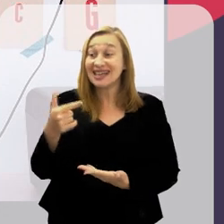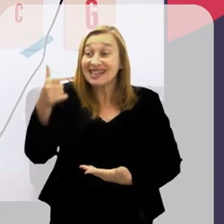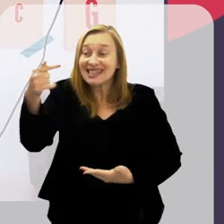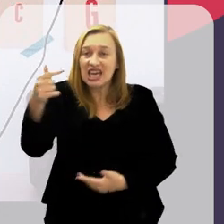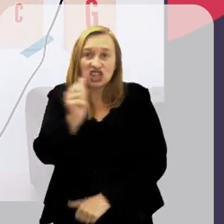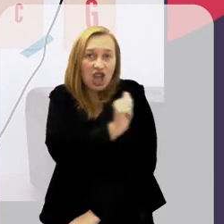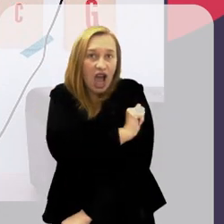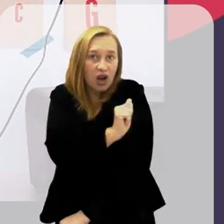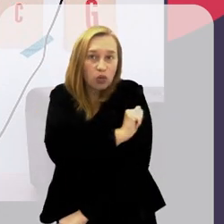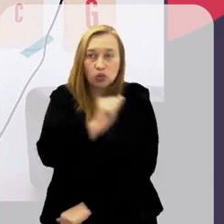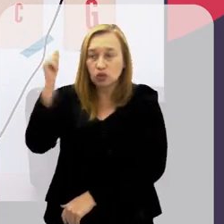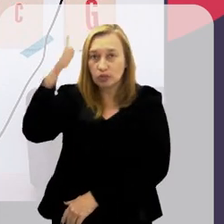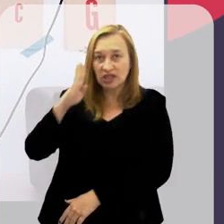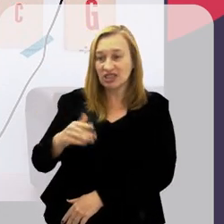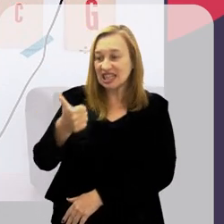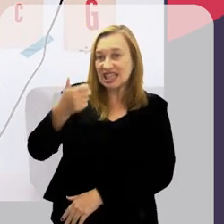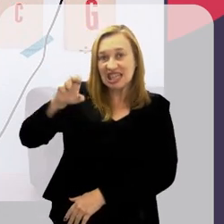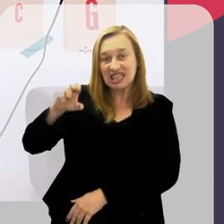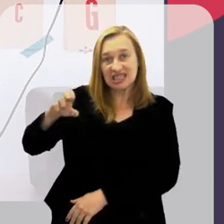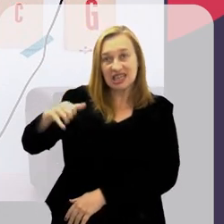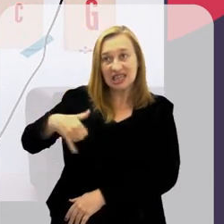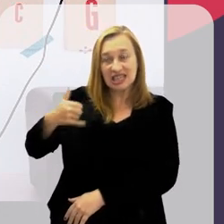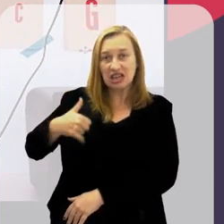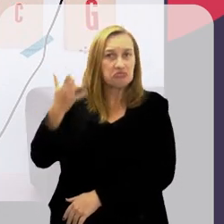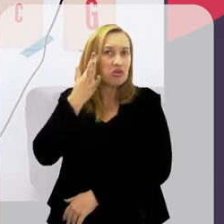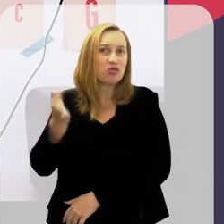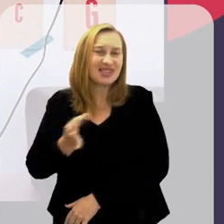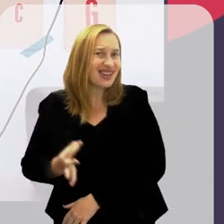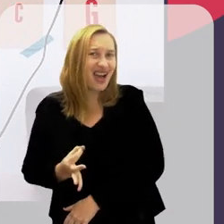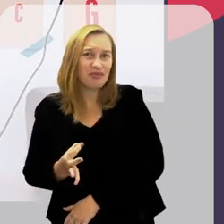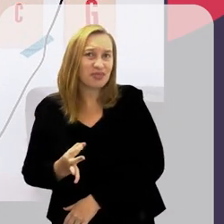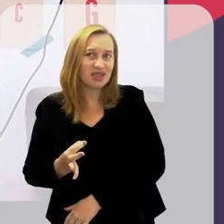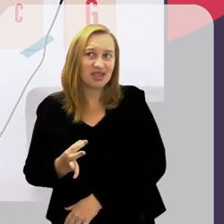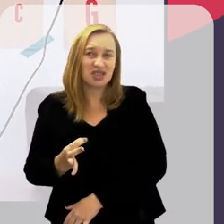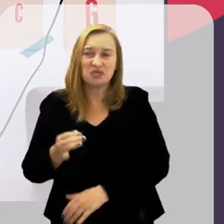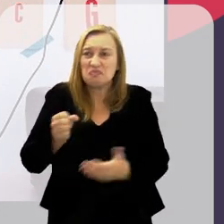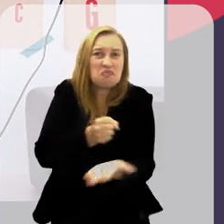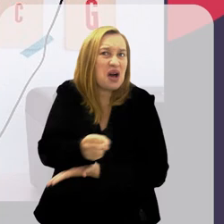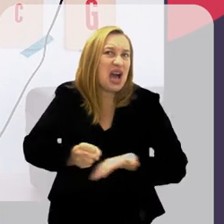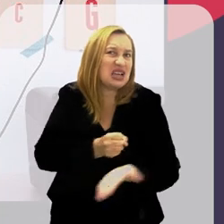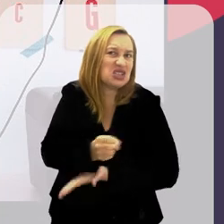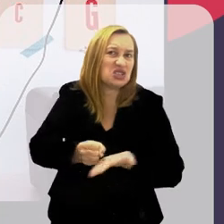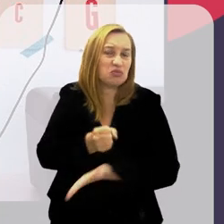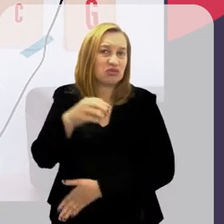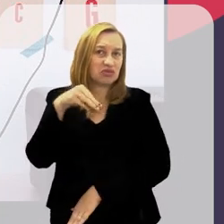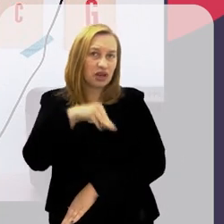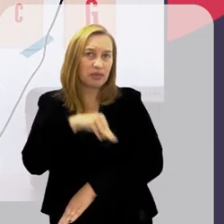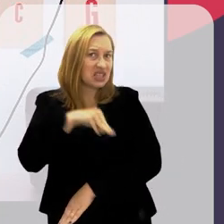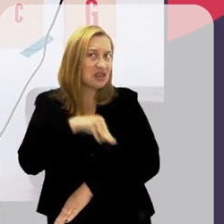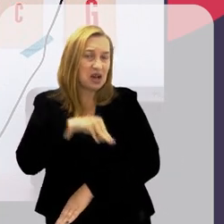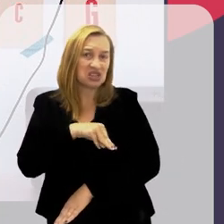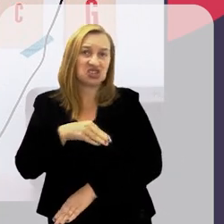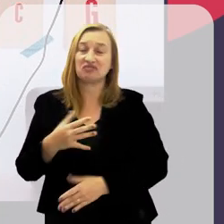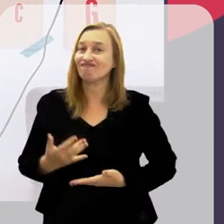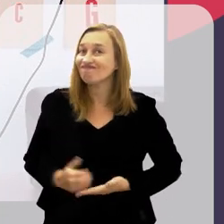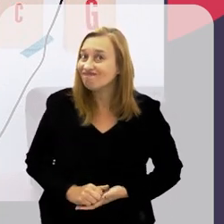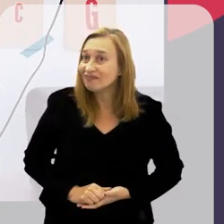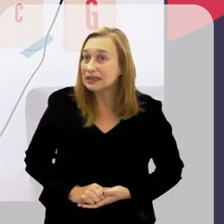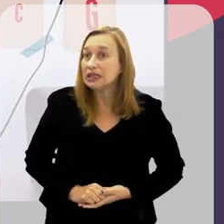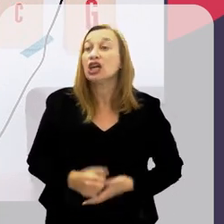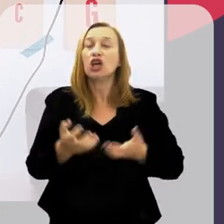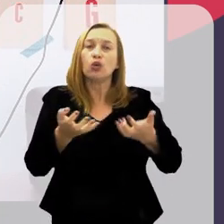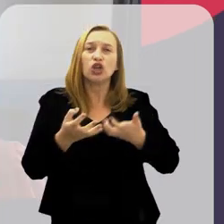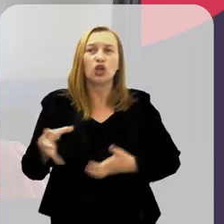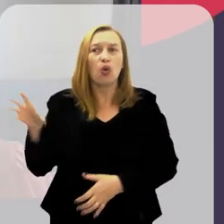10 estudantes brasileiros de 15 anos não sabem realizar contas básicas, ou seja, não sabem o mínimo de